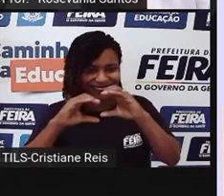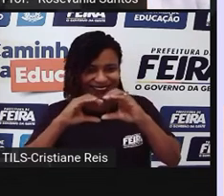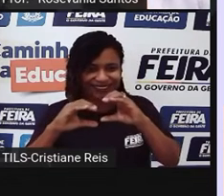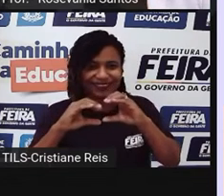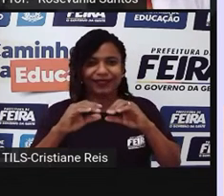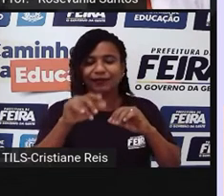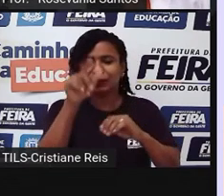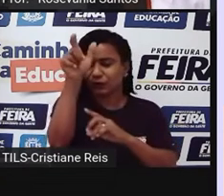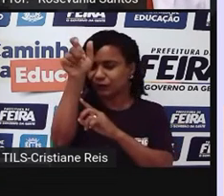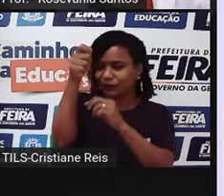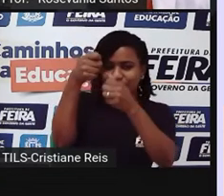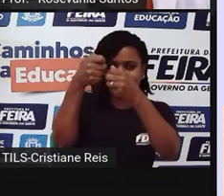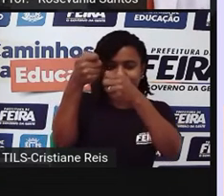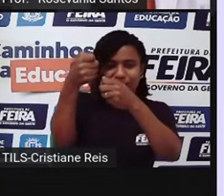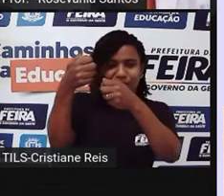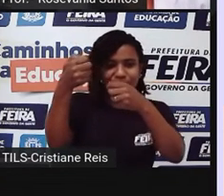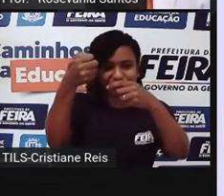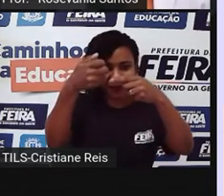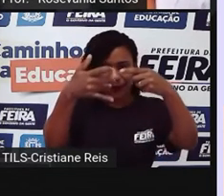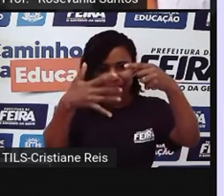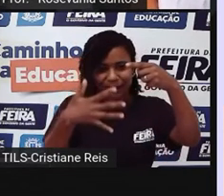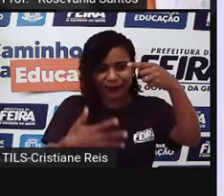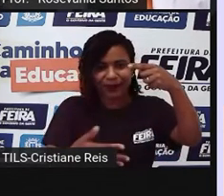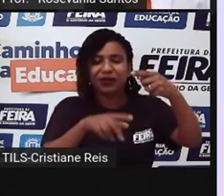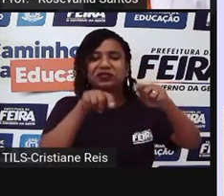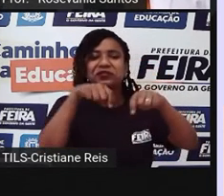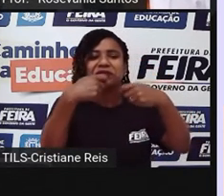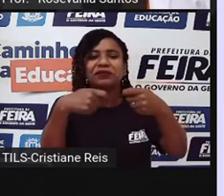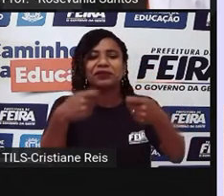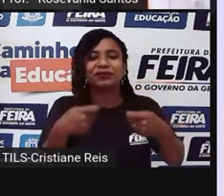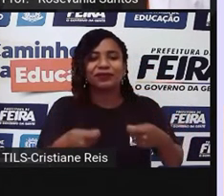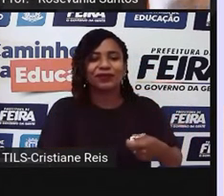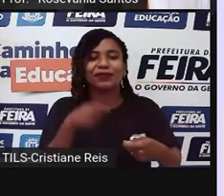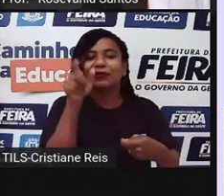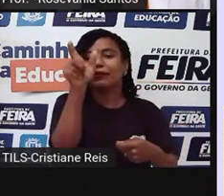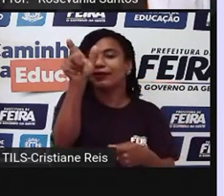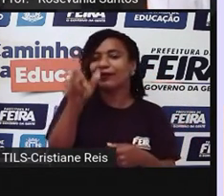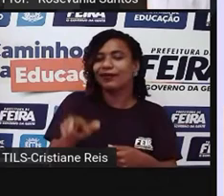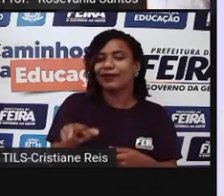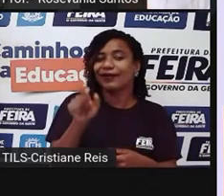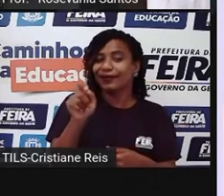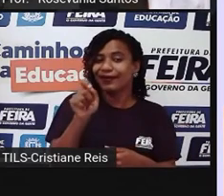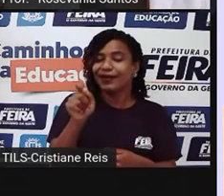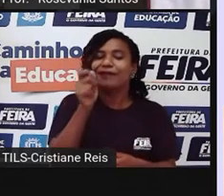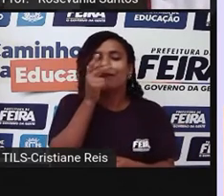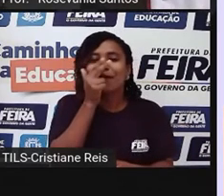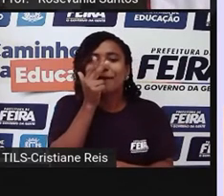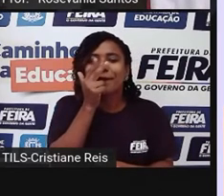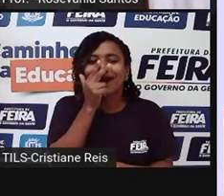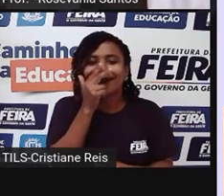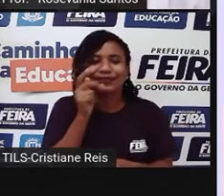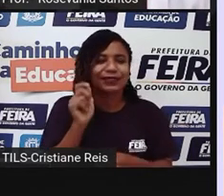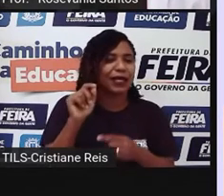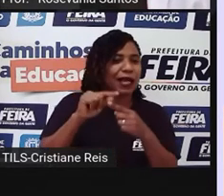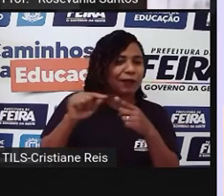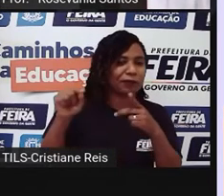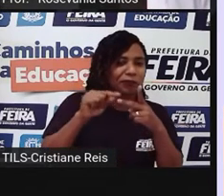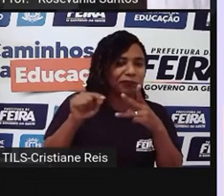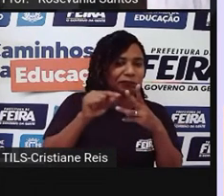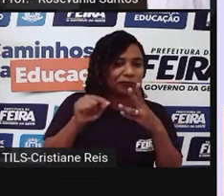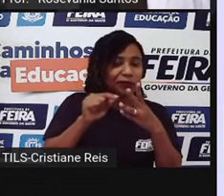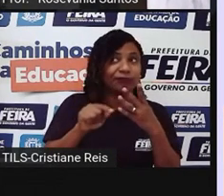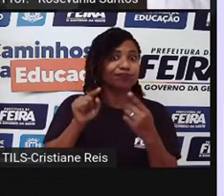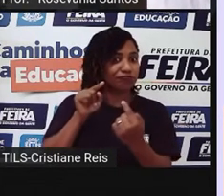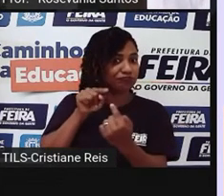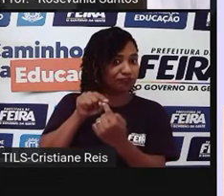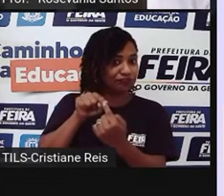você lê as características ali do produto. Então, você está, de certa forma, comprando ou buscando, sei lá, o nome que você queira dar,